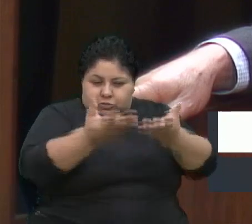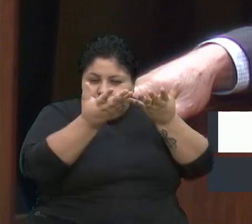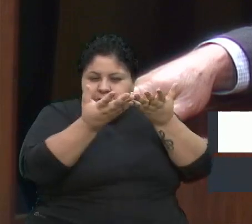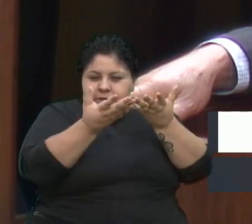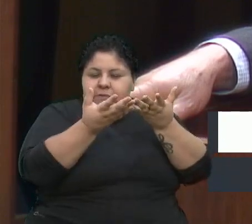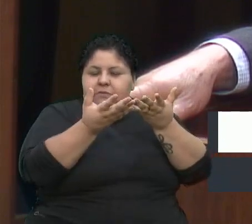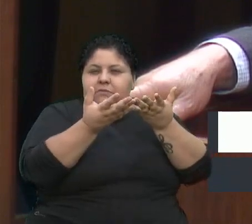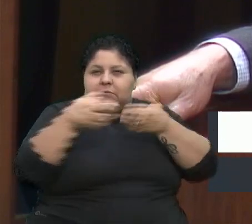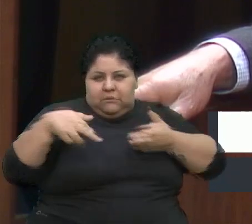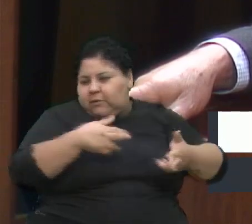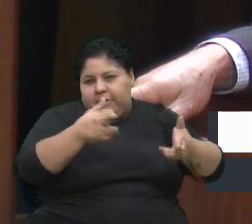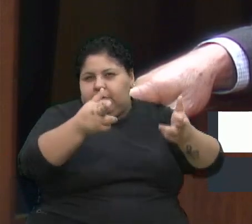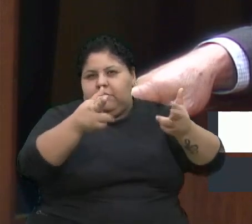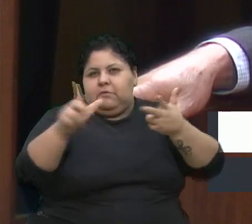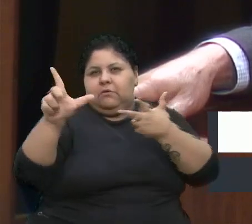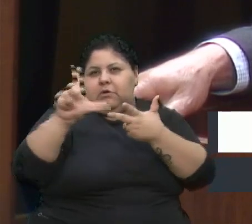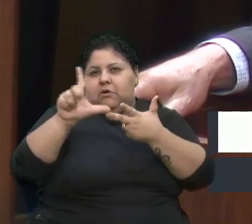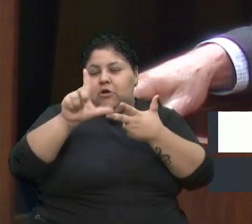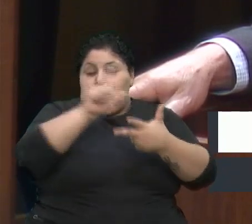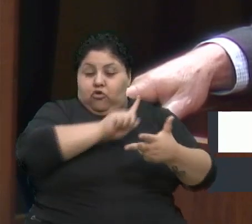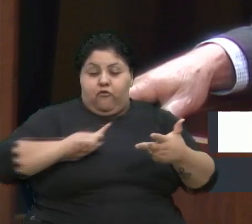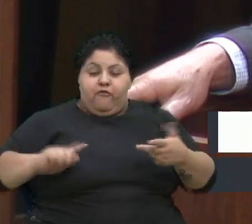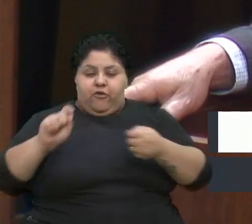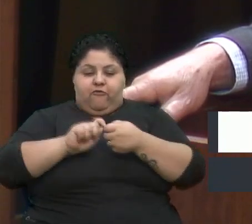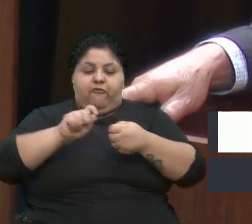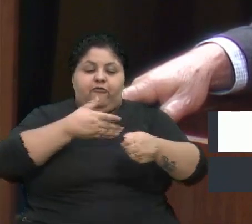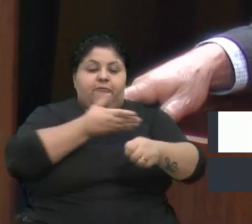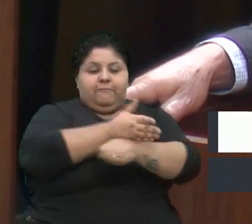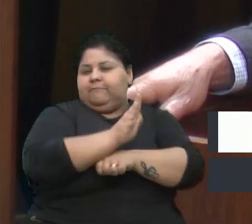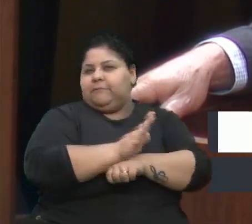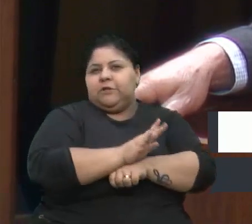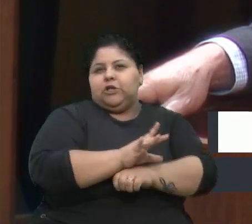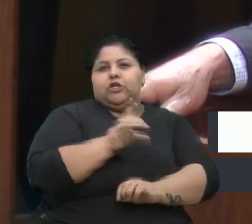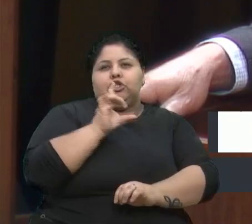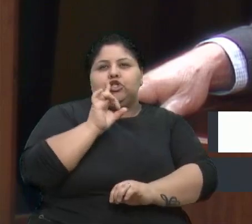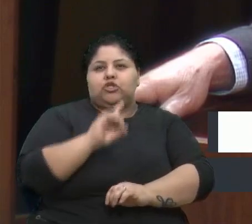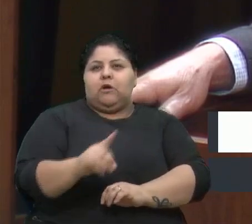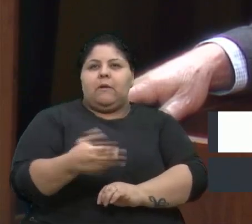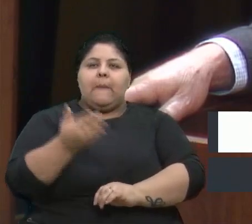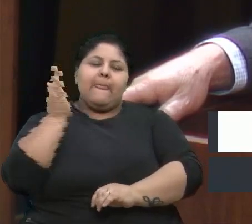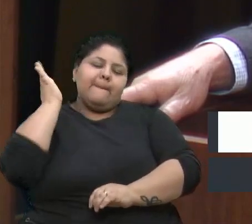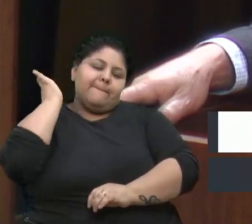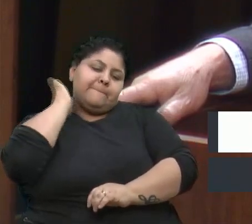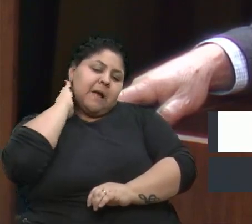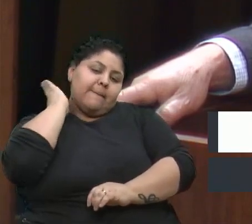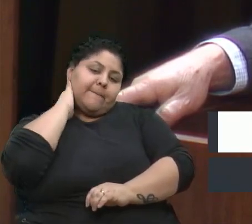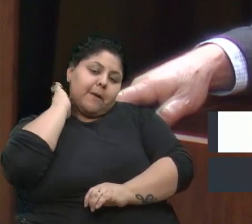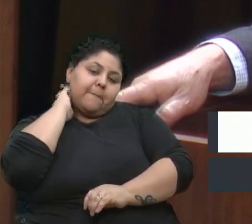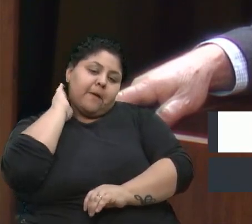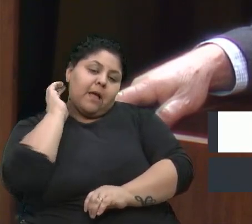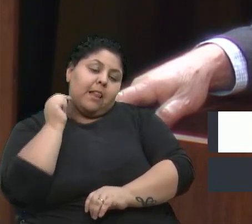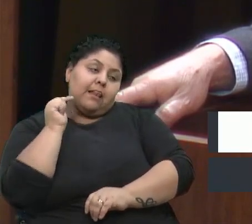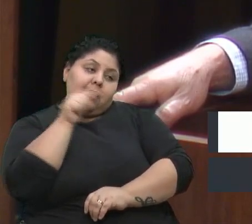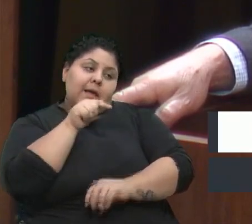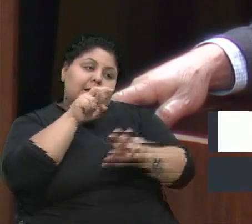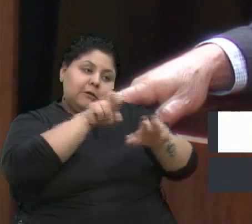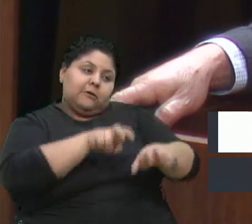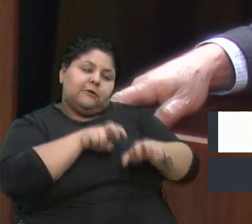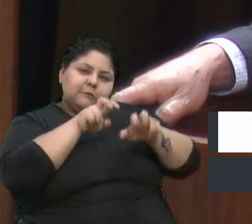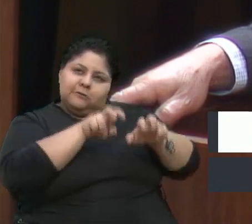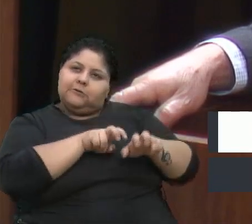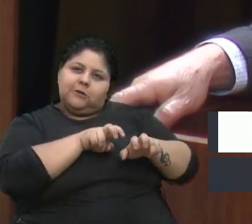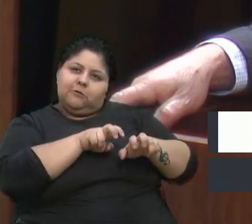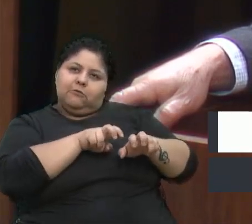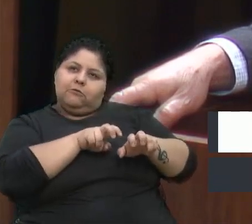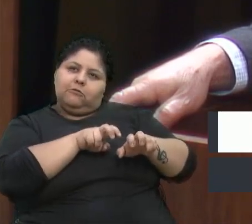isso, porque na fala, fique lá no interior, que segura o jovem lá no interior, ao longo é o recurso. Se